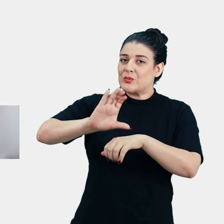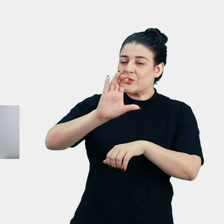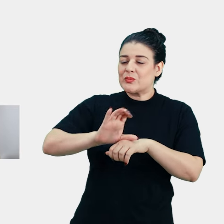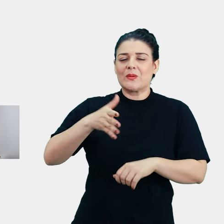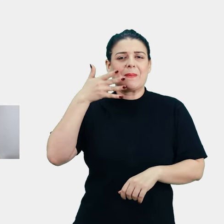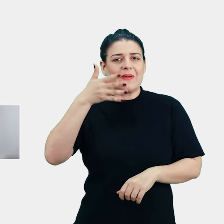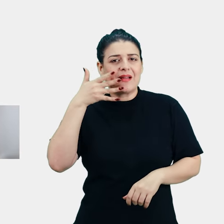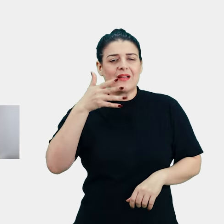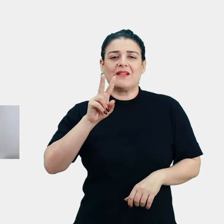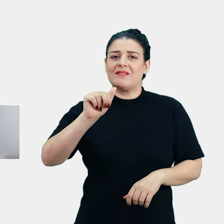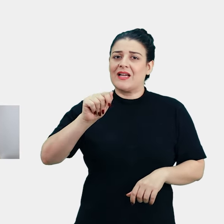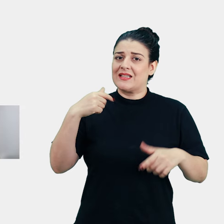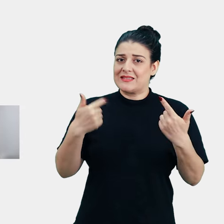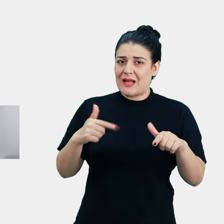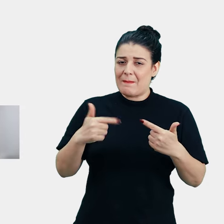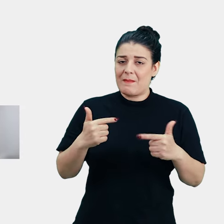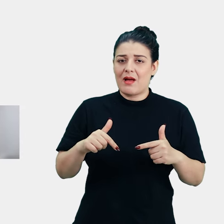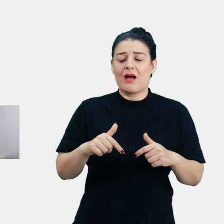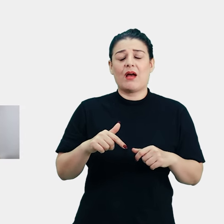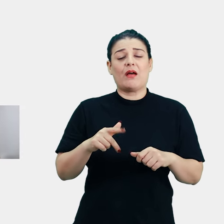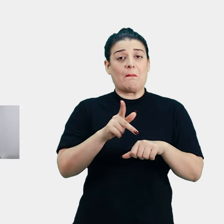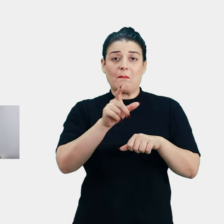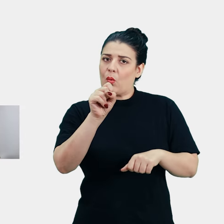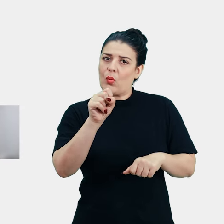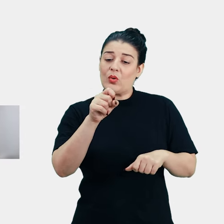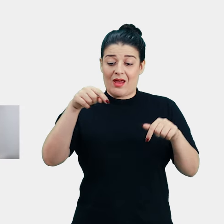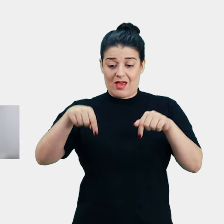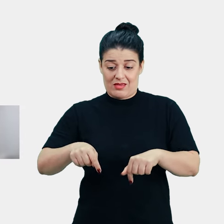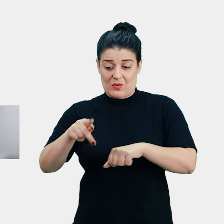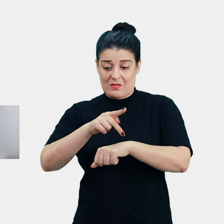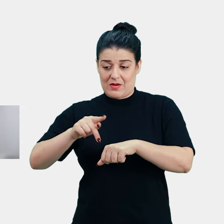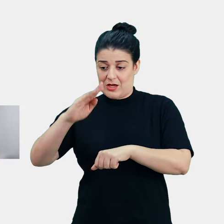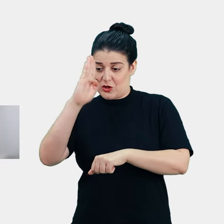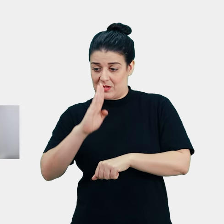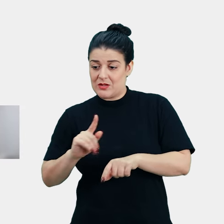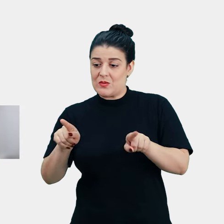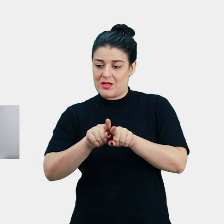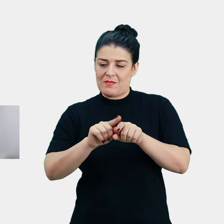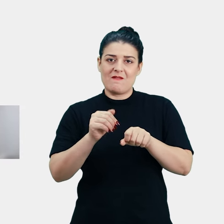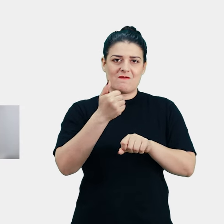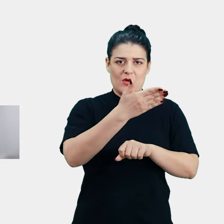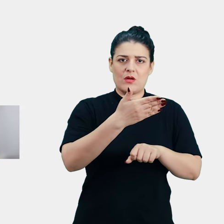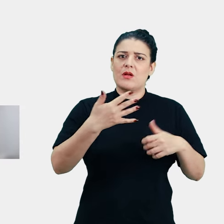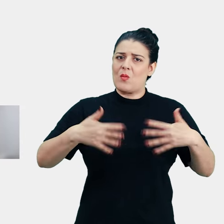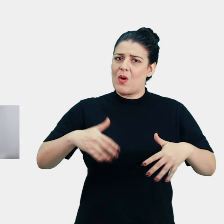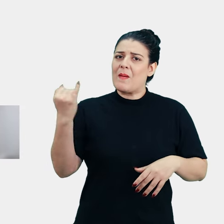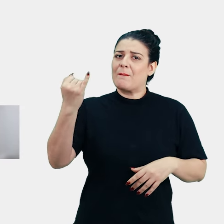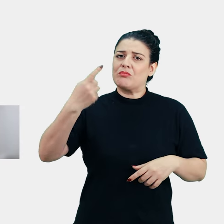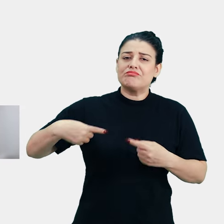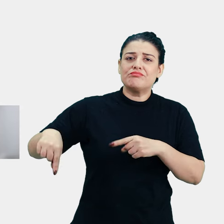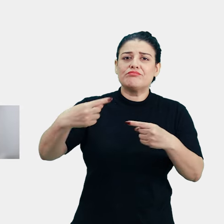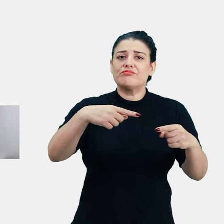palestras, vagas de trabalho ou pós-graduação, tanto no Brasil quanto fora. Eu acho muito importante a gente discutir